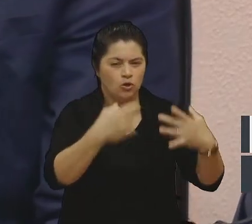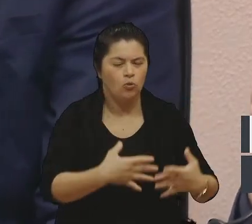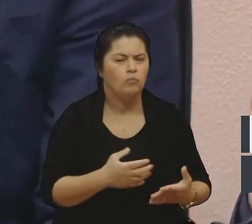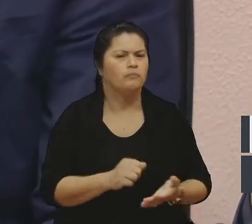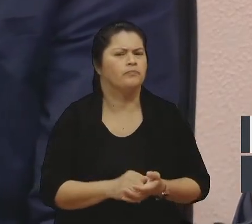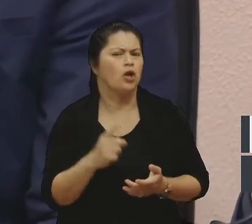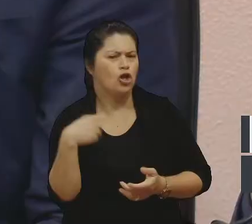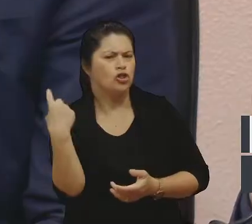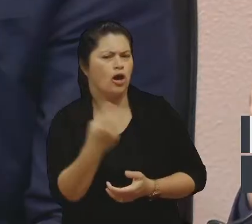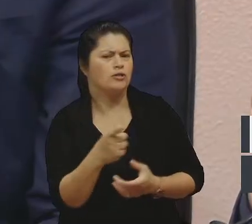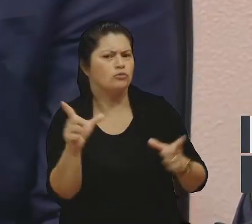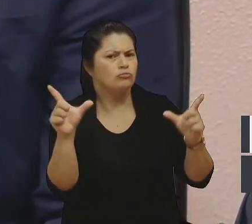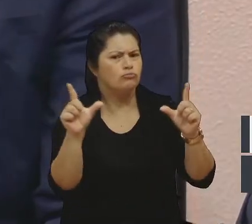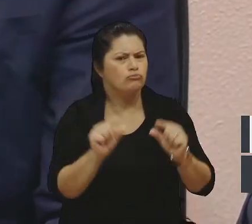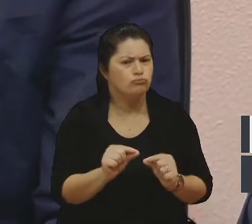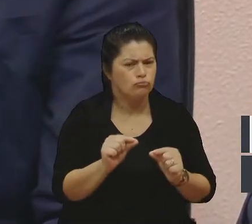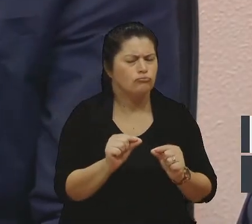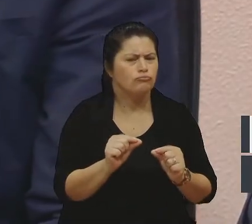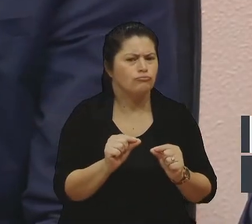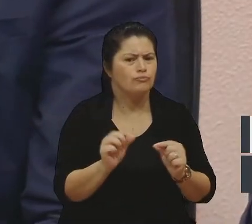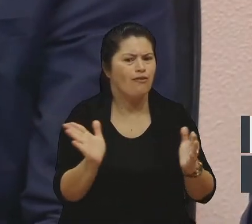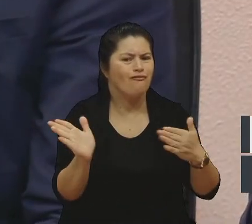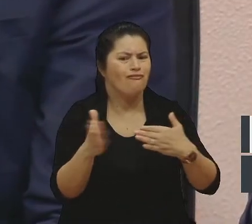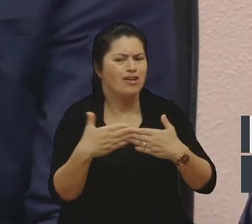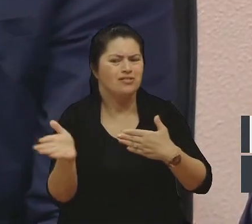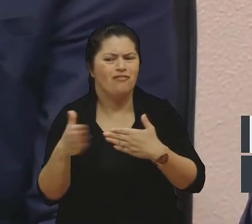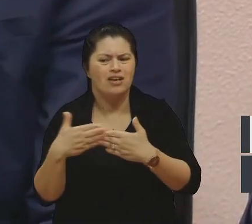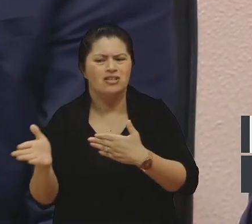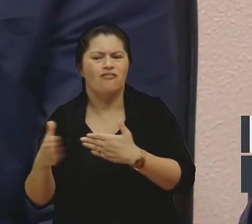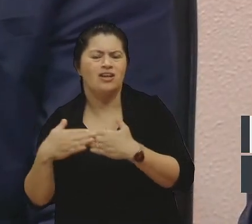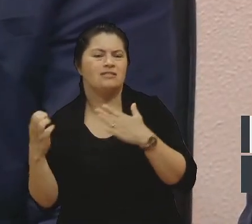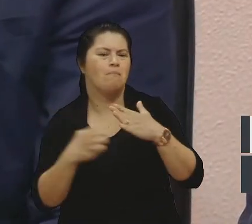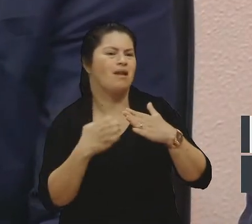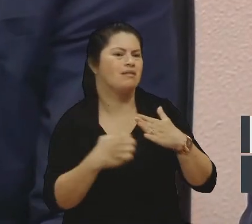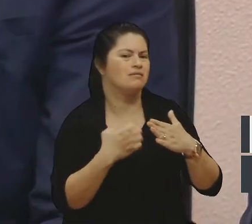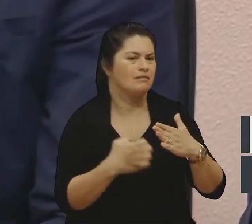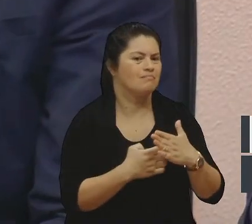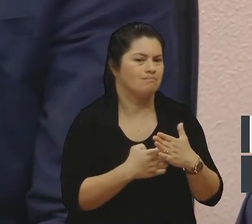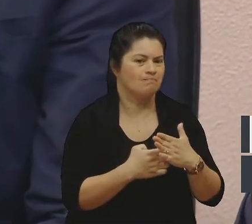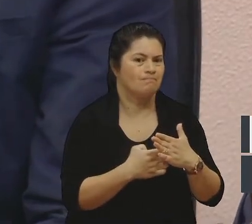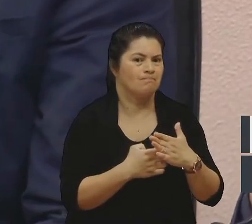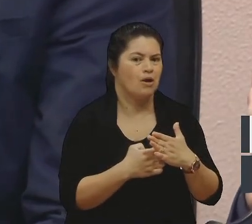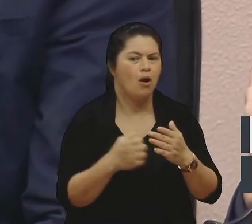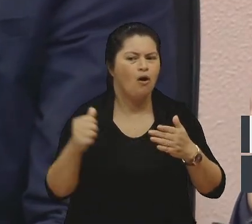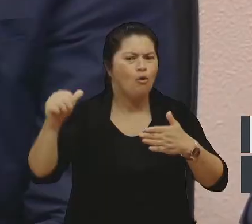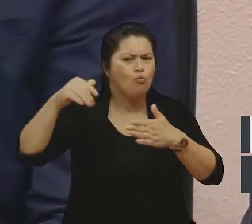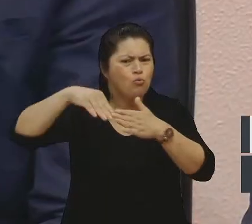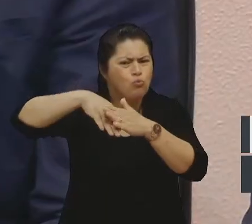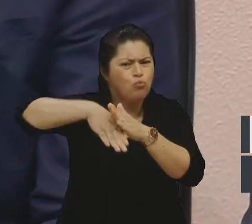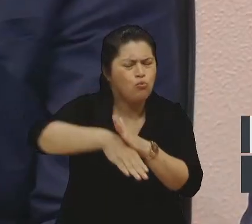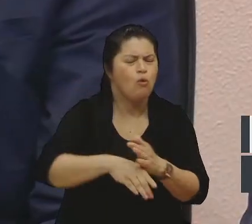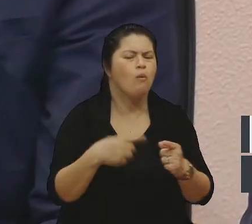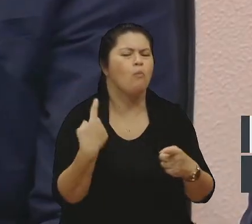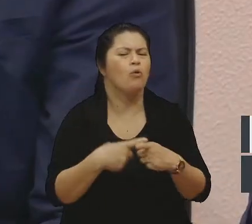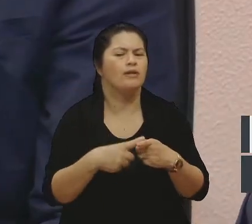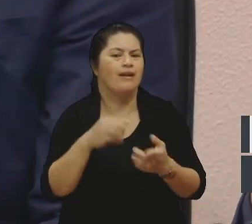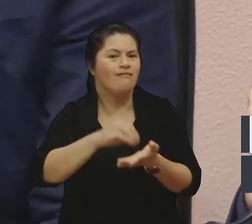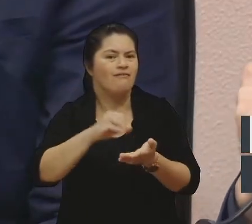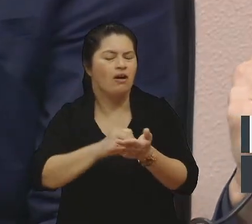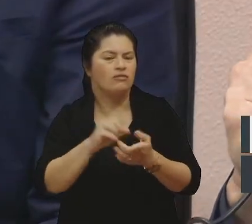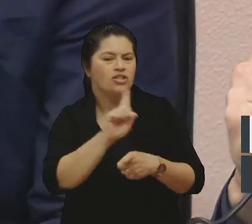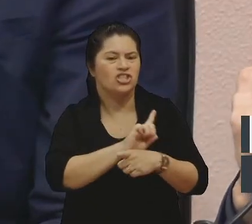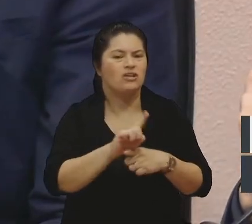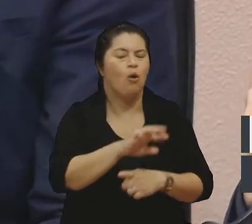que diminuir a mortalidade das empresas, porque elas estão realmente perecendo por falta de gestão. Gestão